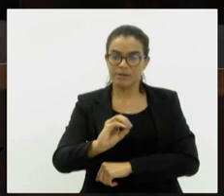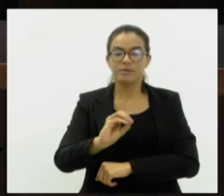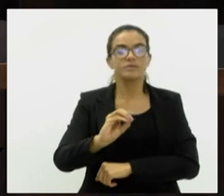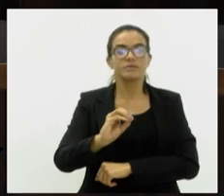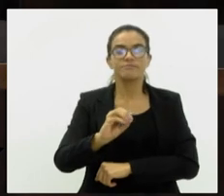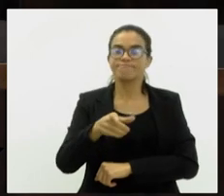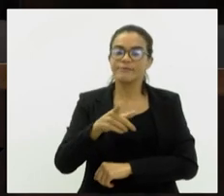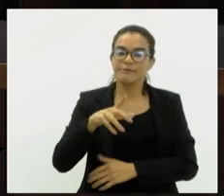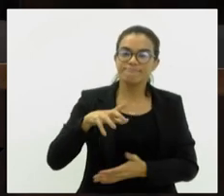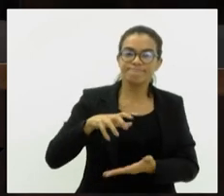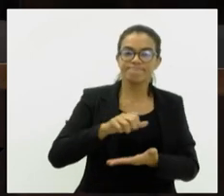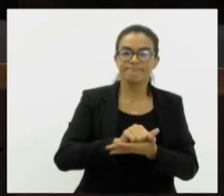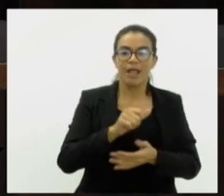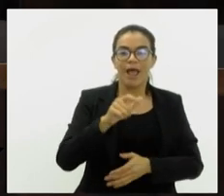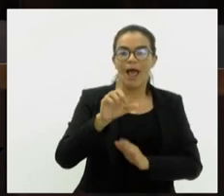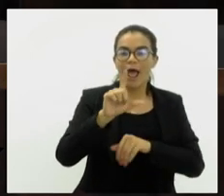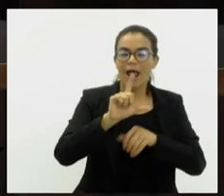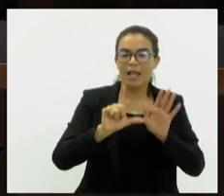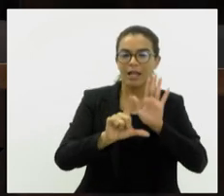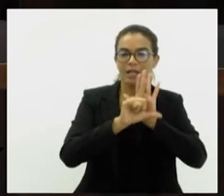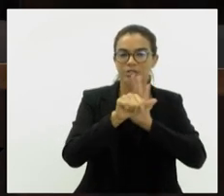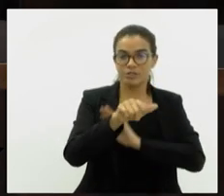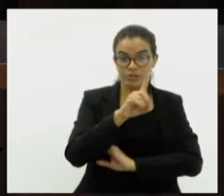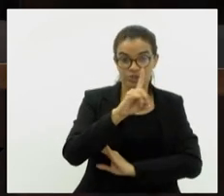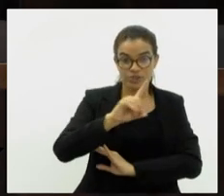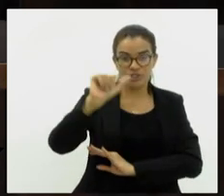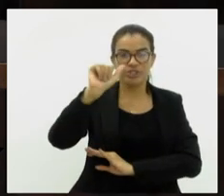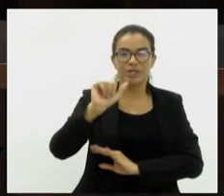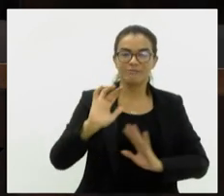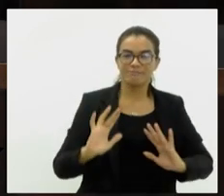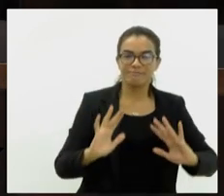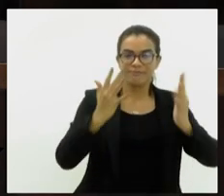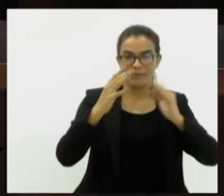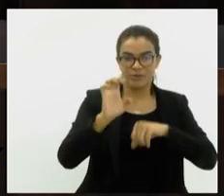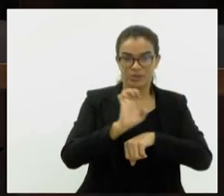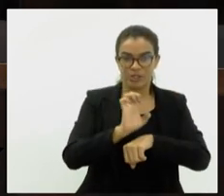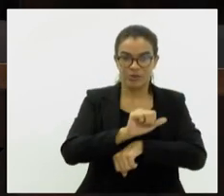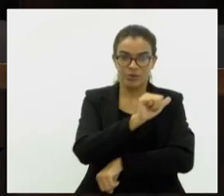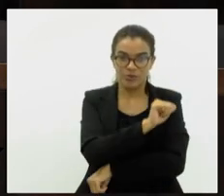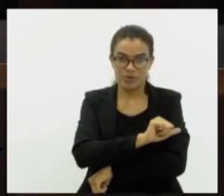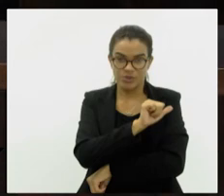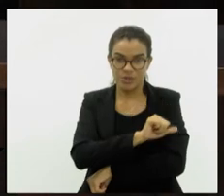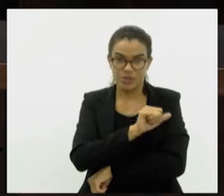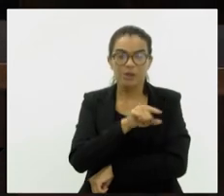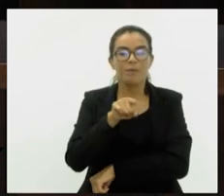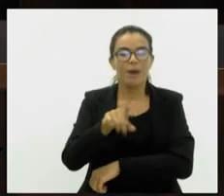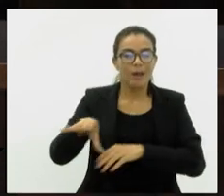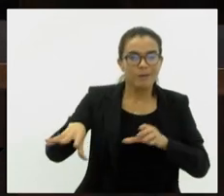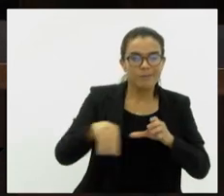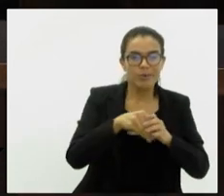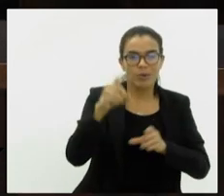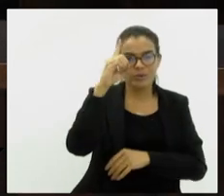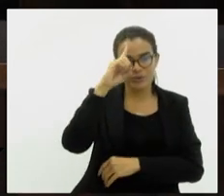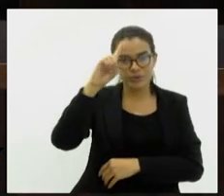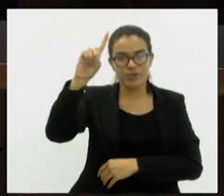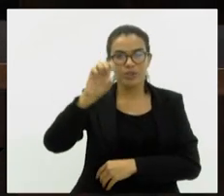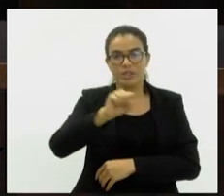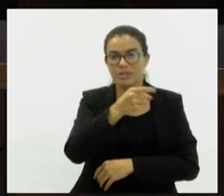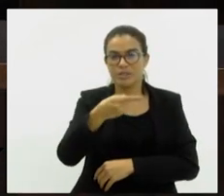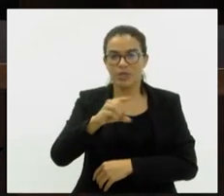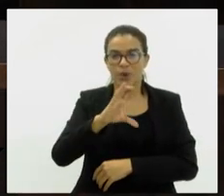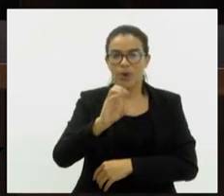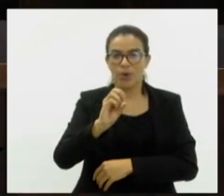que consolida a legislação relativa às datas comemorativas no Estado do Rio de Janeiro, para incluir o Dia de São Conrado